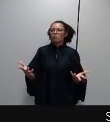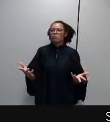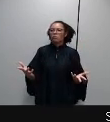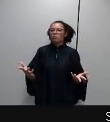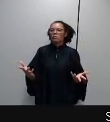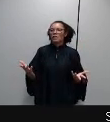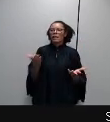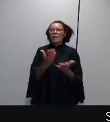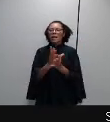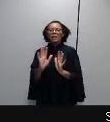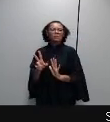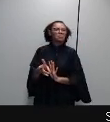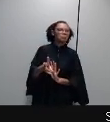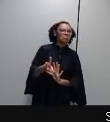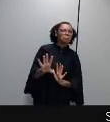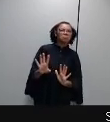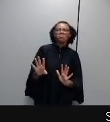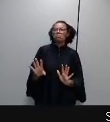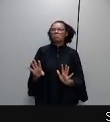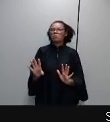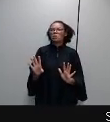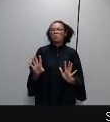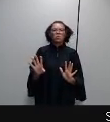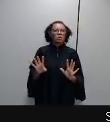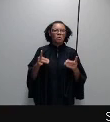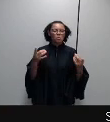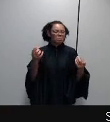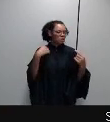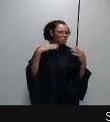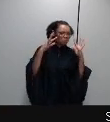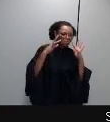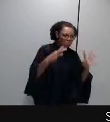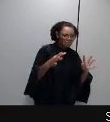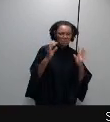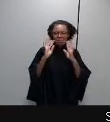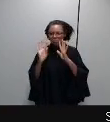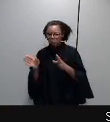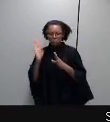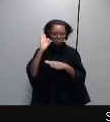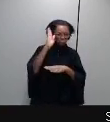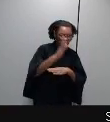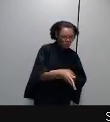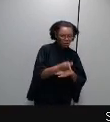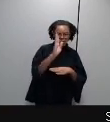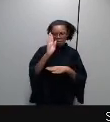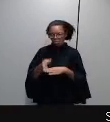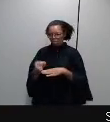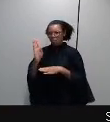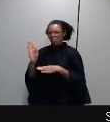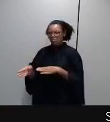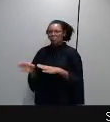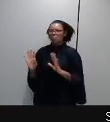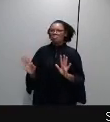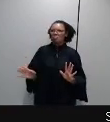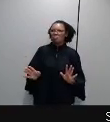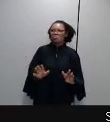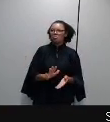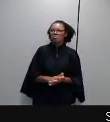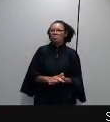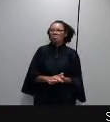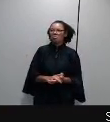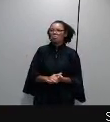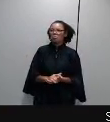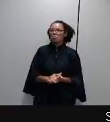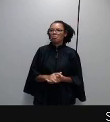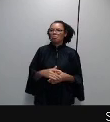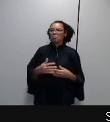sendo objeto de alguma Atenção se não direta nos Pelo menos é pressa tanto no âmbito da nossa seção de direito